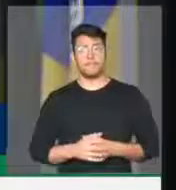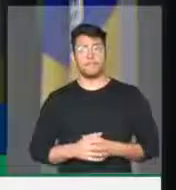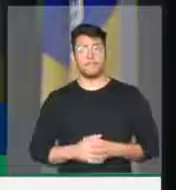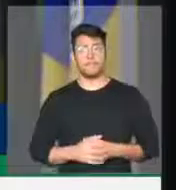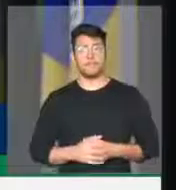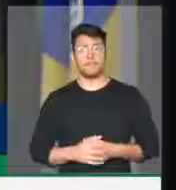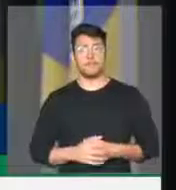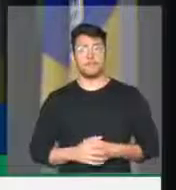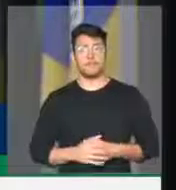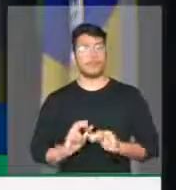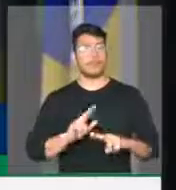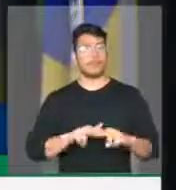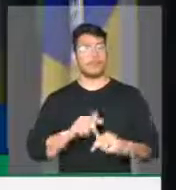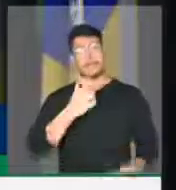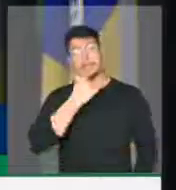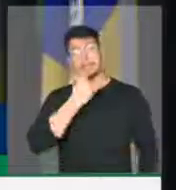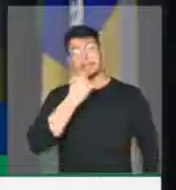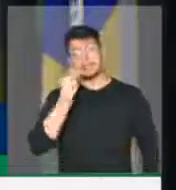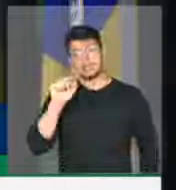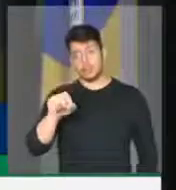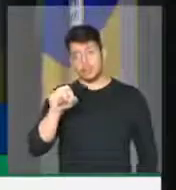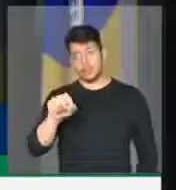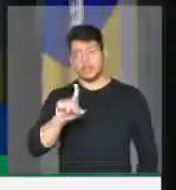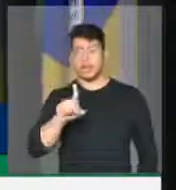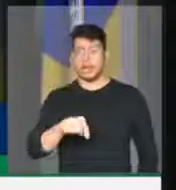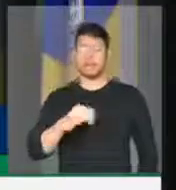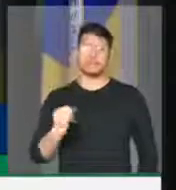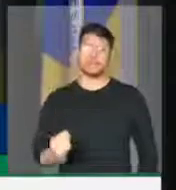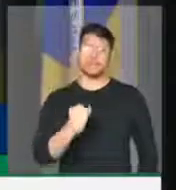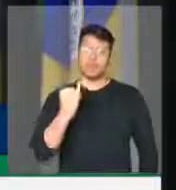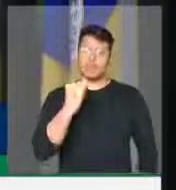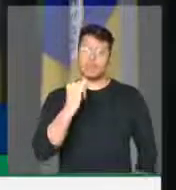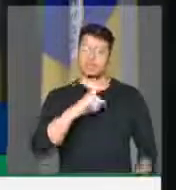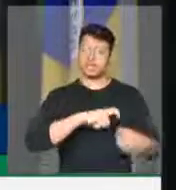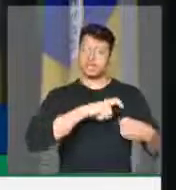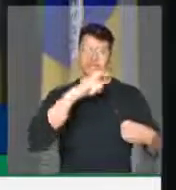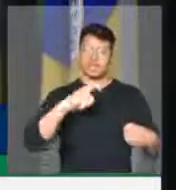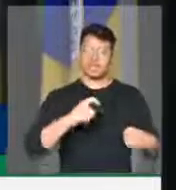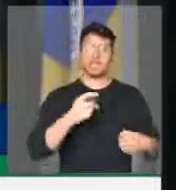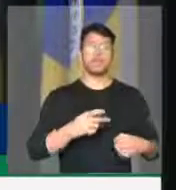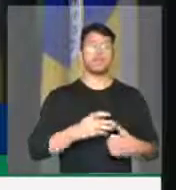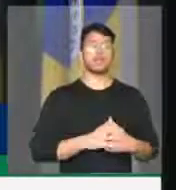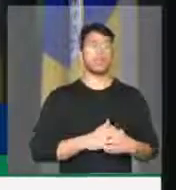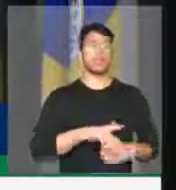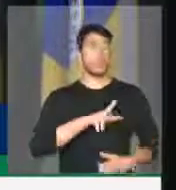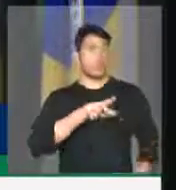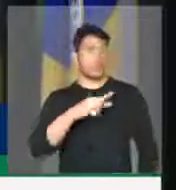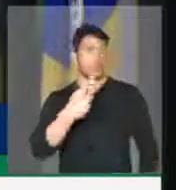independente, trabalhou, o seu irmão teve um papel importantíssimo no governo do